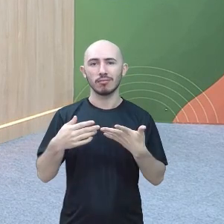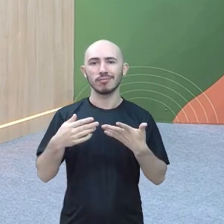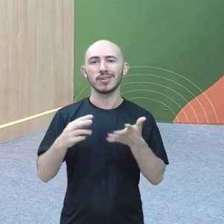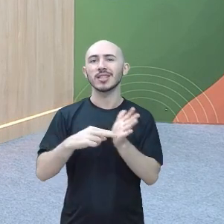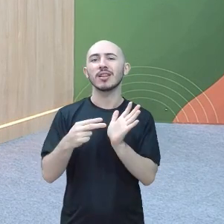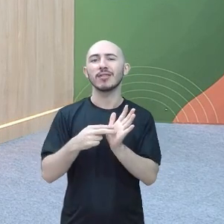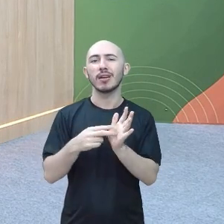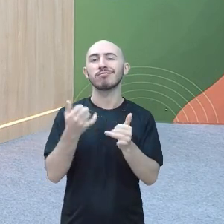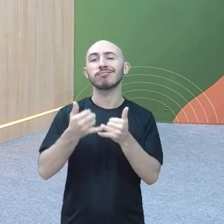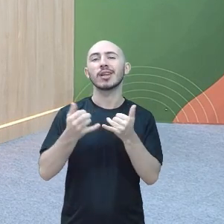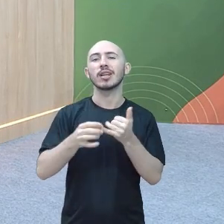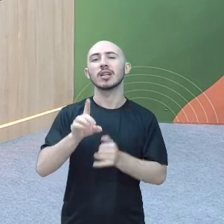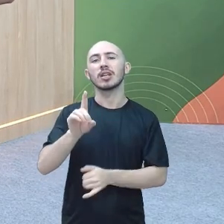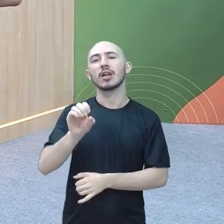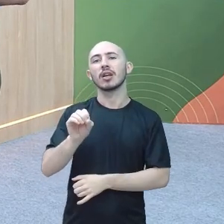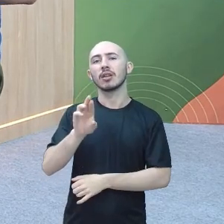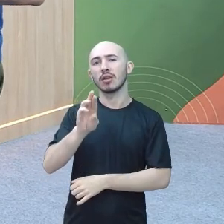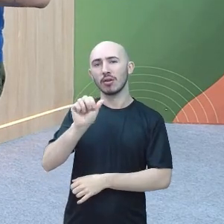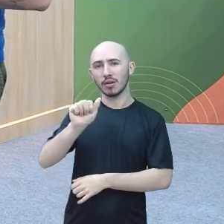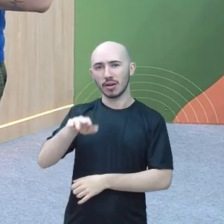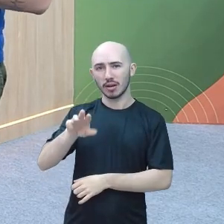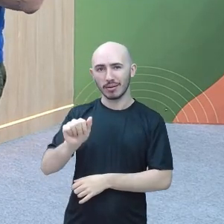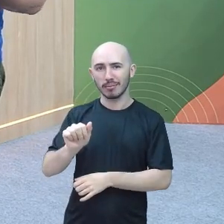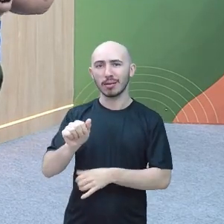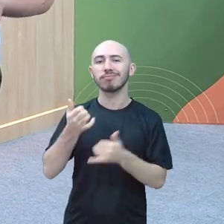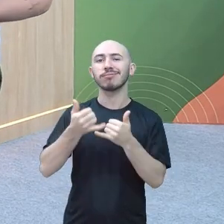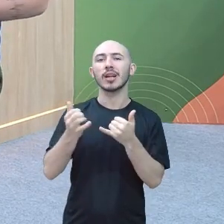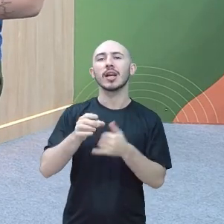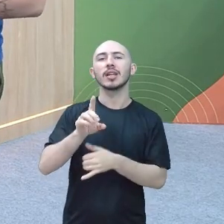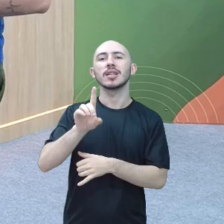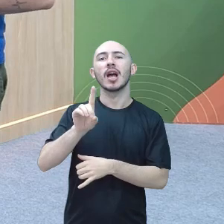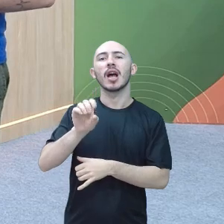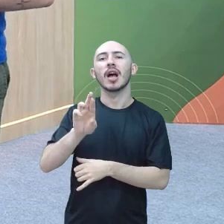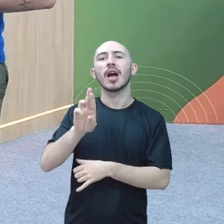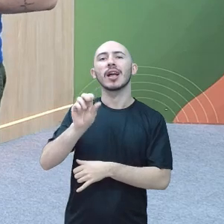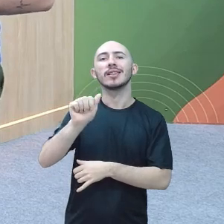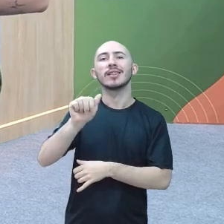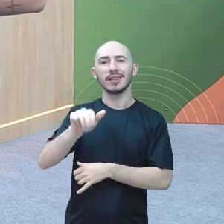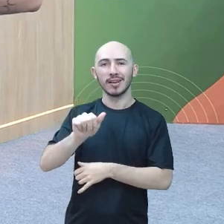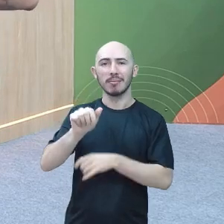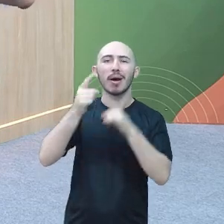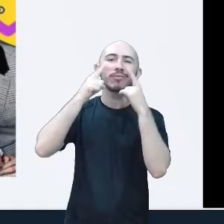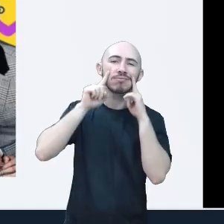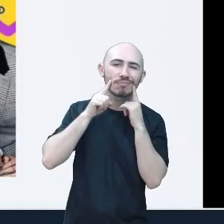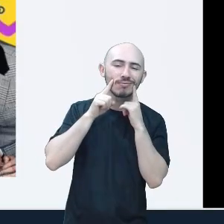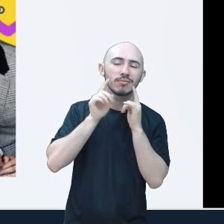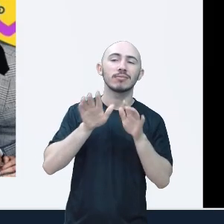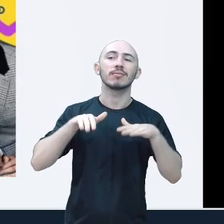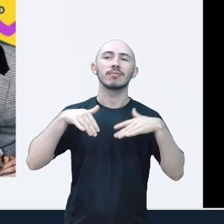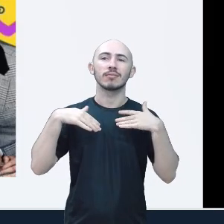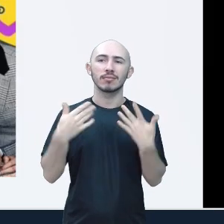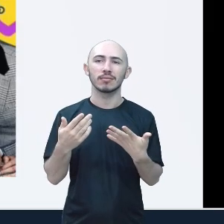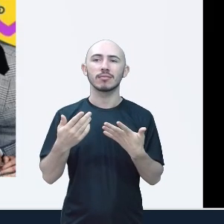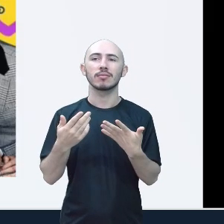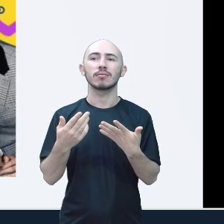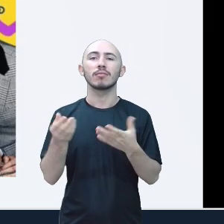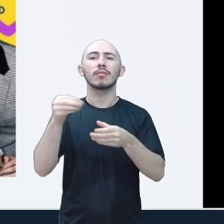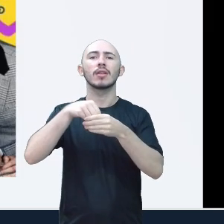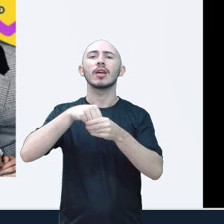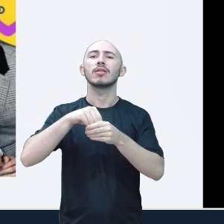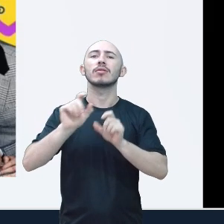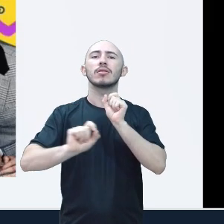Então é dorama. E aí a gente vê, né? Que esse dorama engloba a